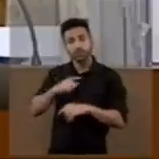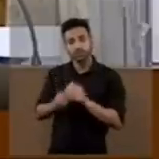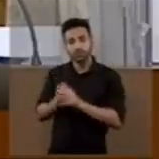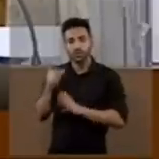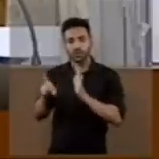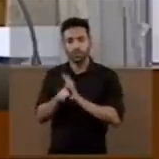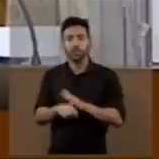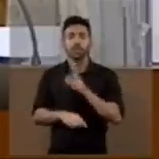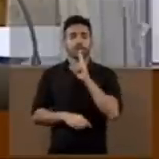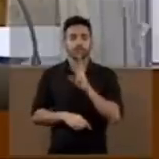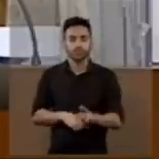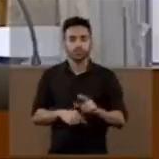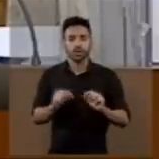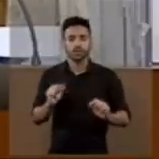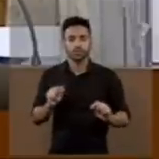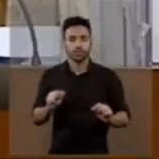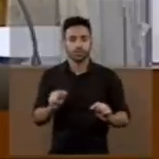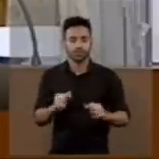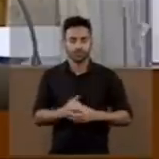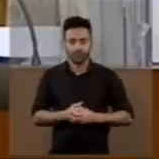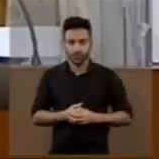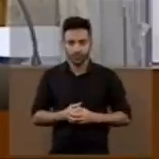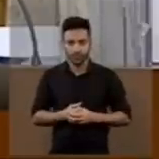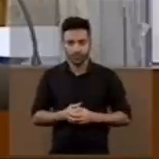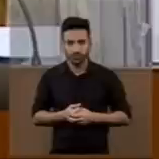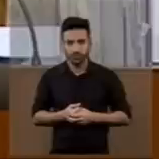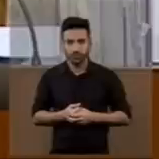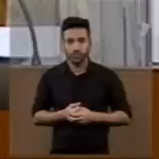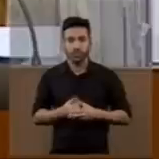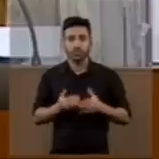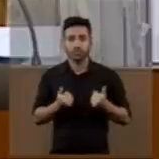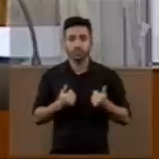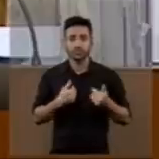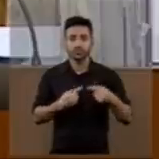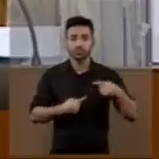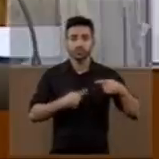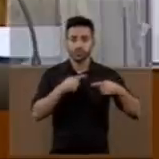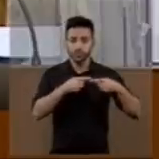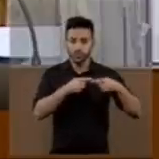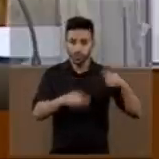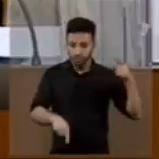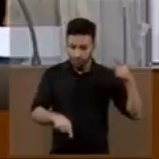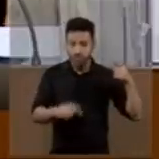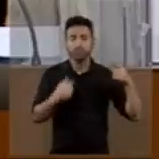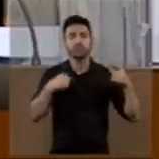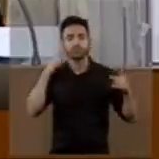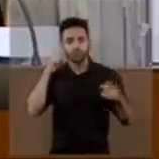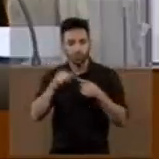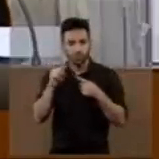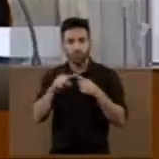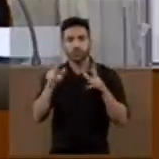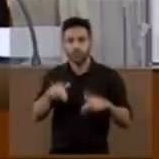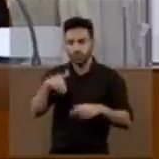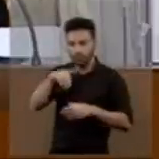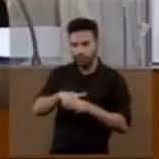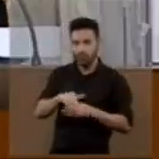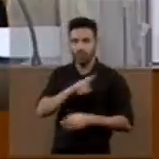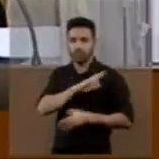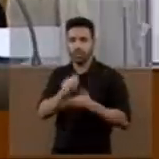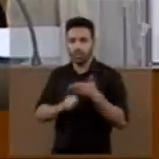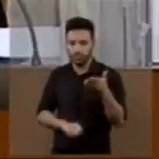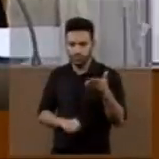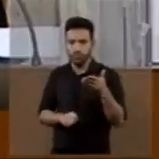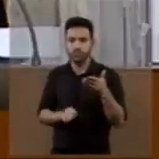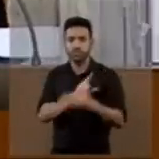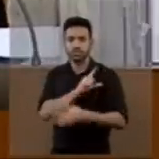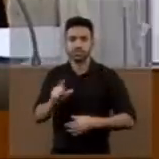proclama o resultado. Pedido de inconstitucionalidade julgada procedente nos termos do voto do relator